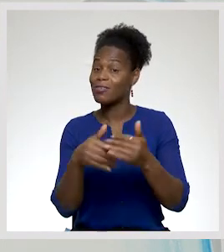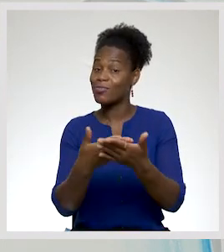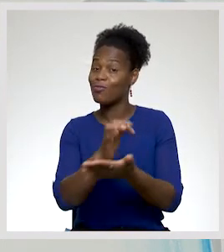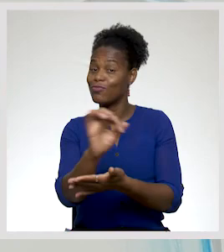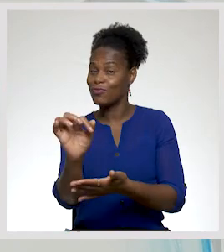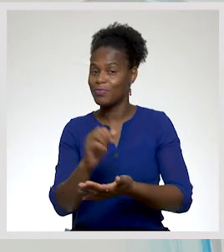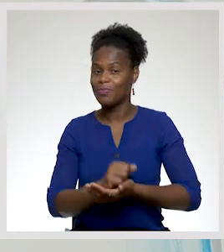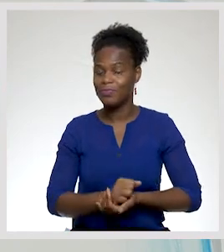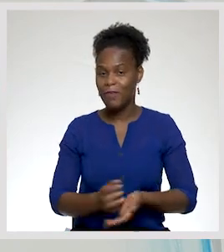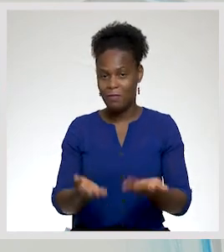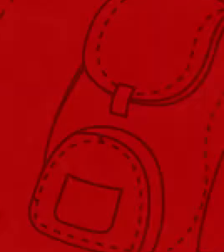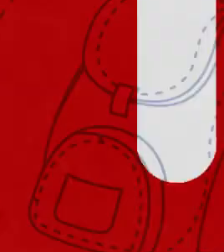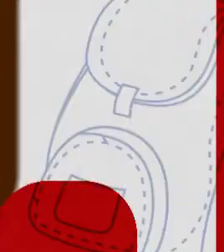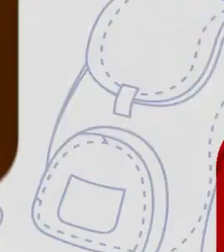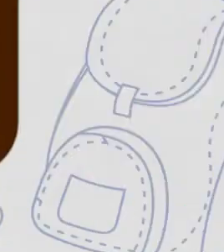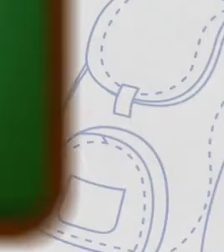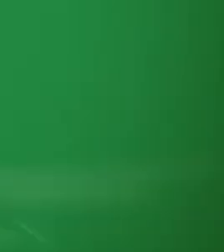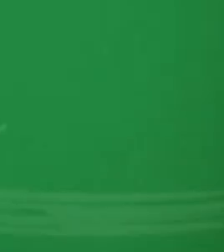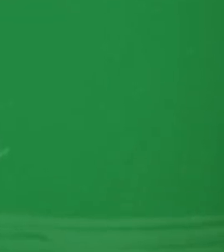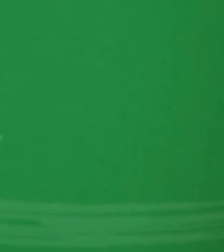meninos. Vamos lá ver?